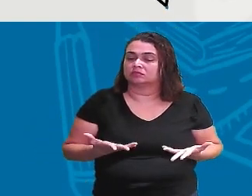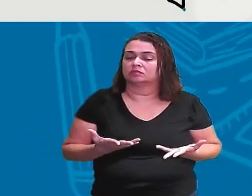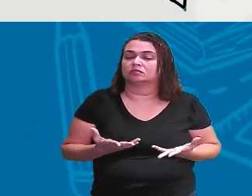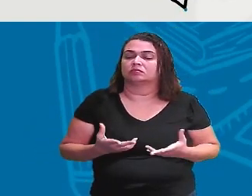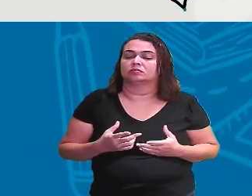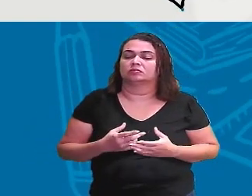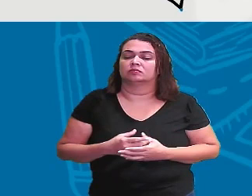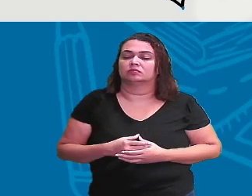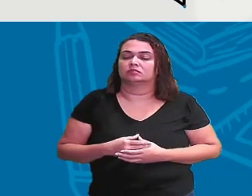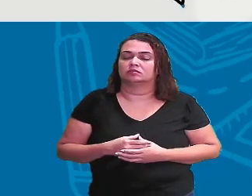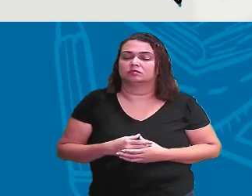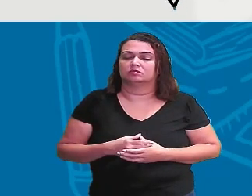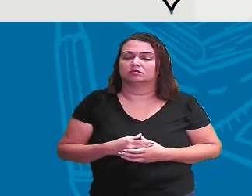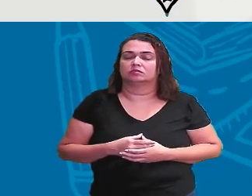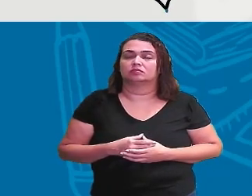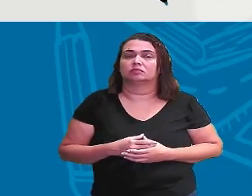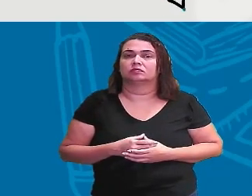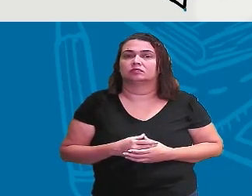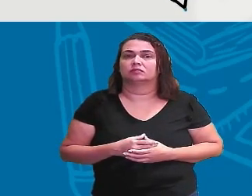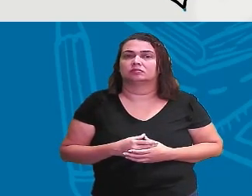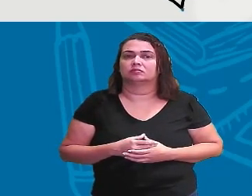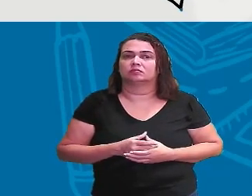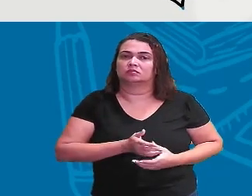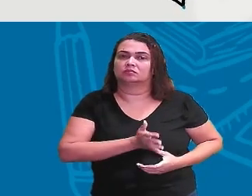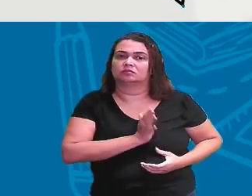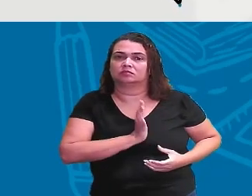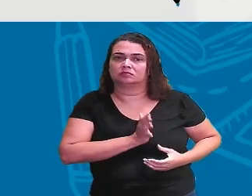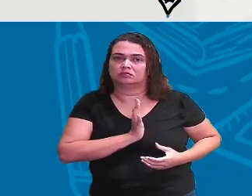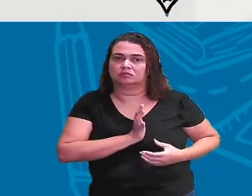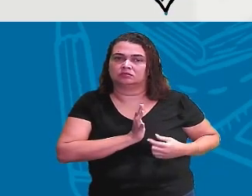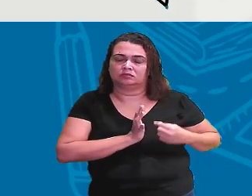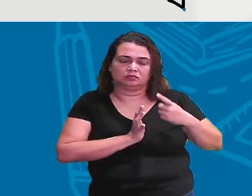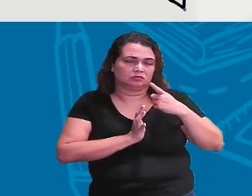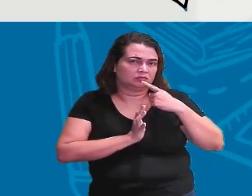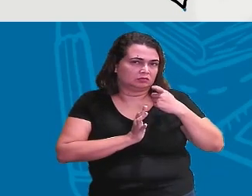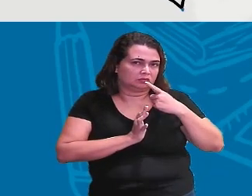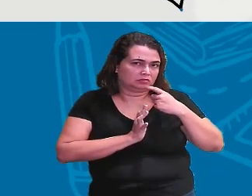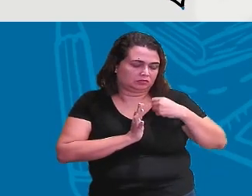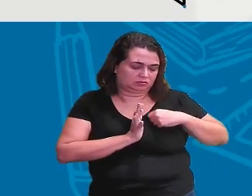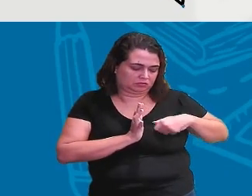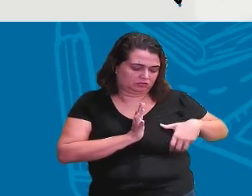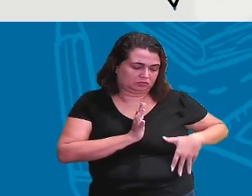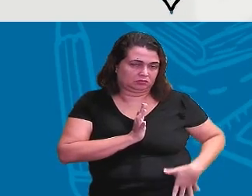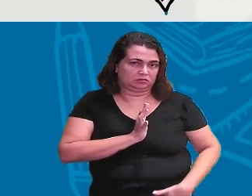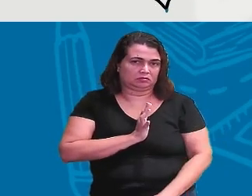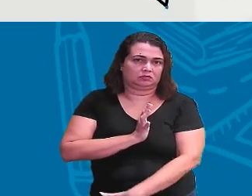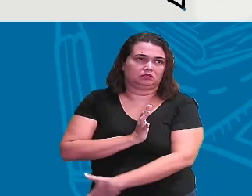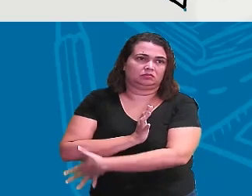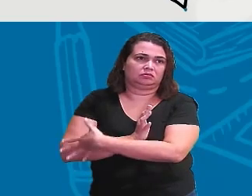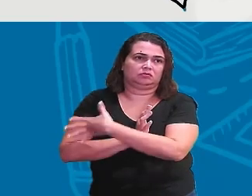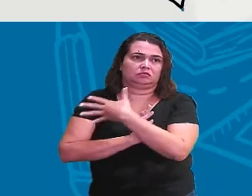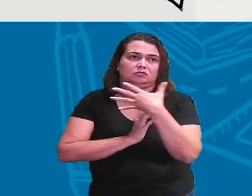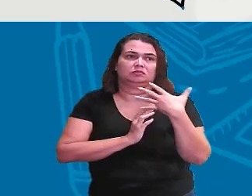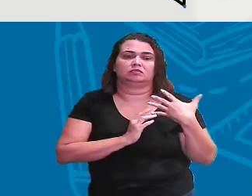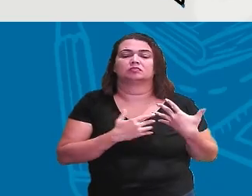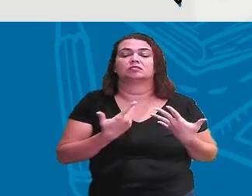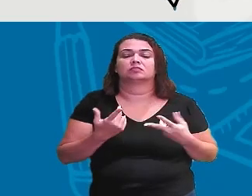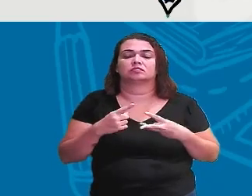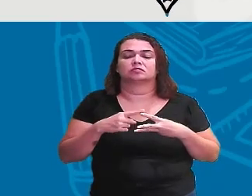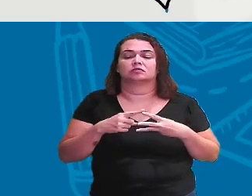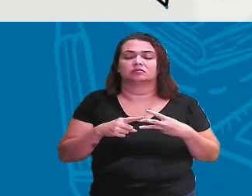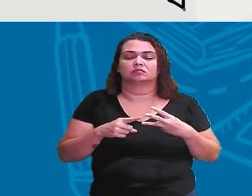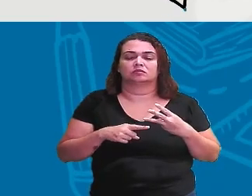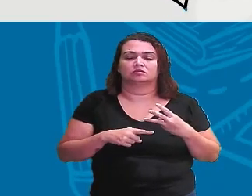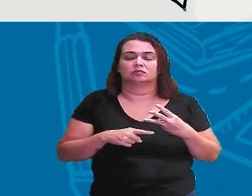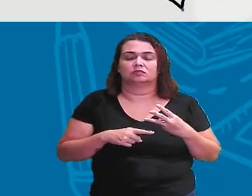tracinho levam sangue do coração para o nosso corpo, né? Qual desses vasos